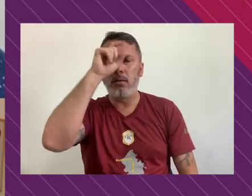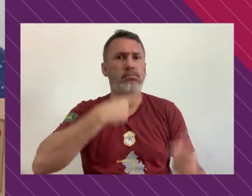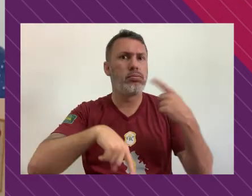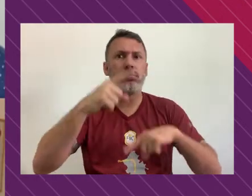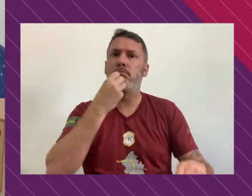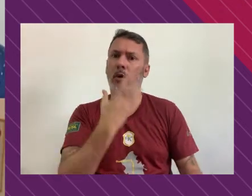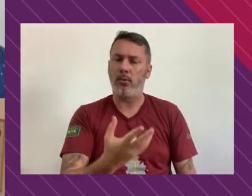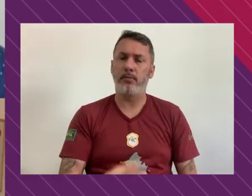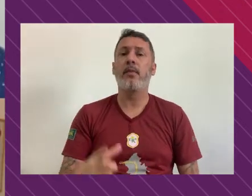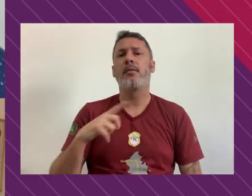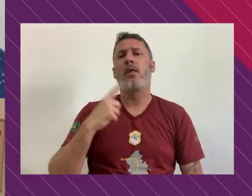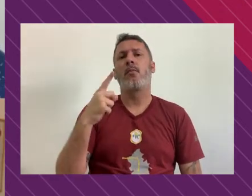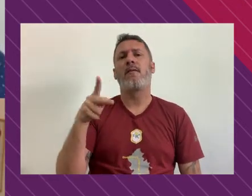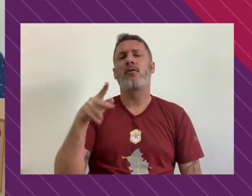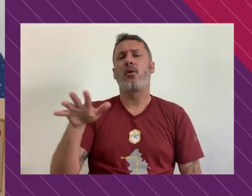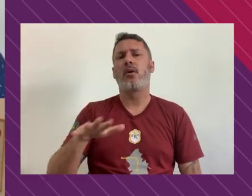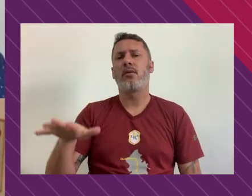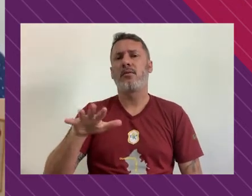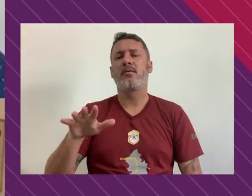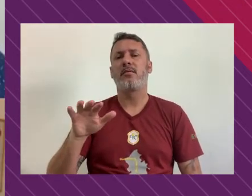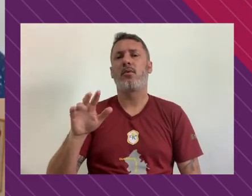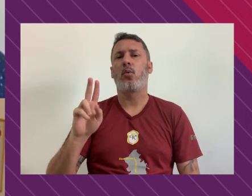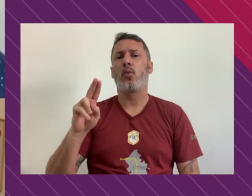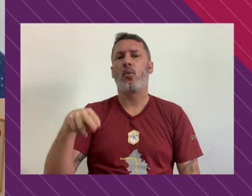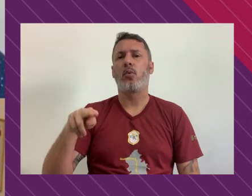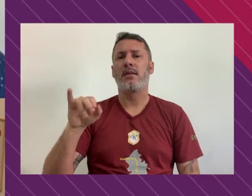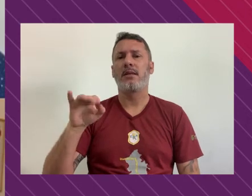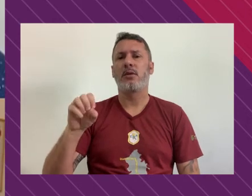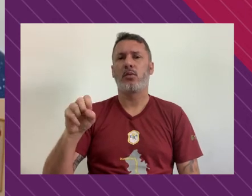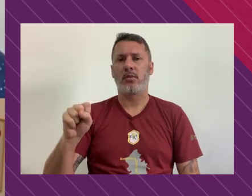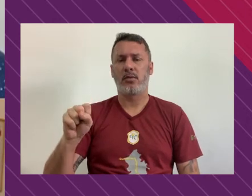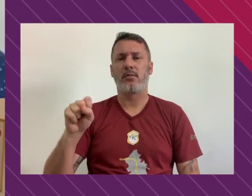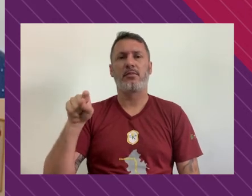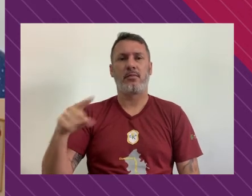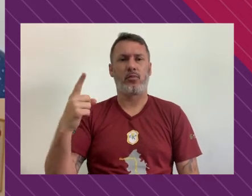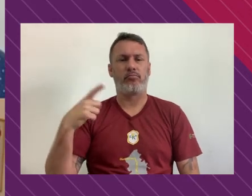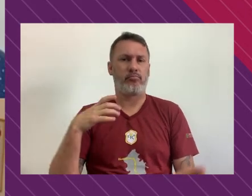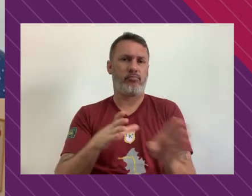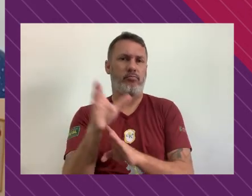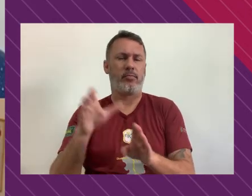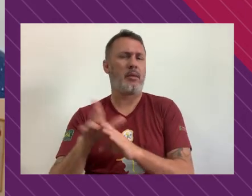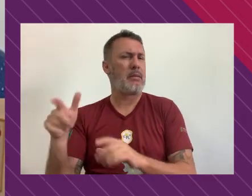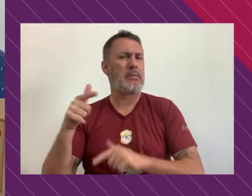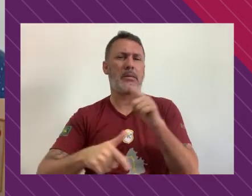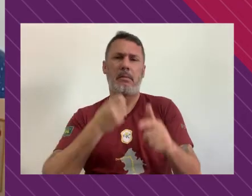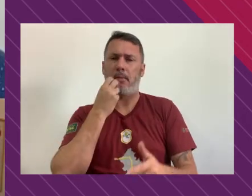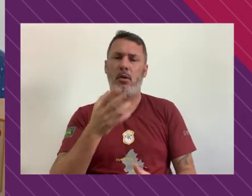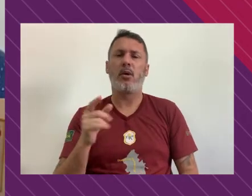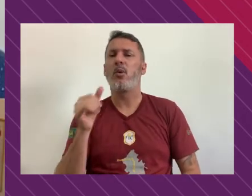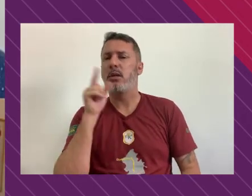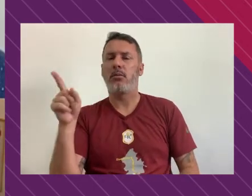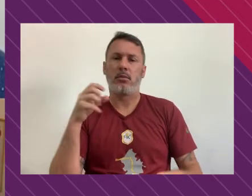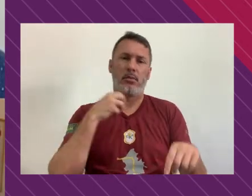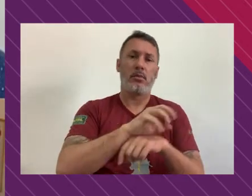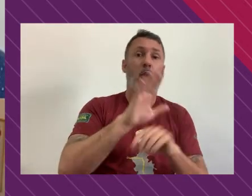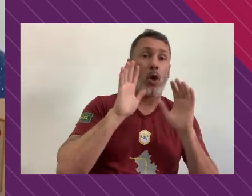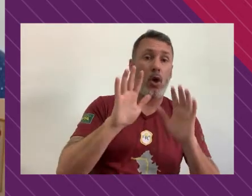tem diversidade nessas equipes, né? E aí a gente vê hoje as empresas não só